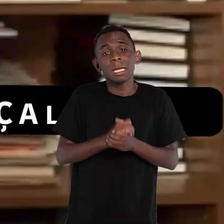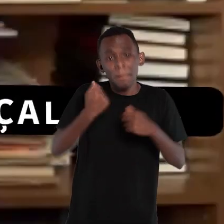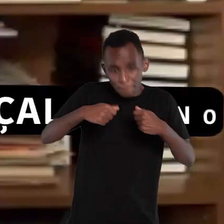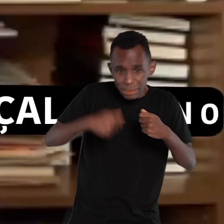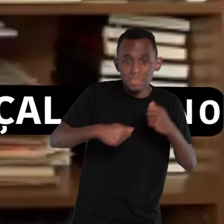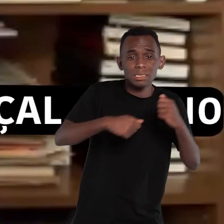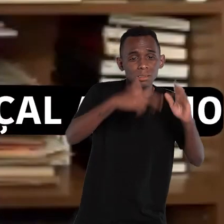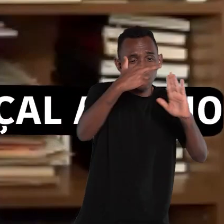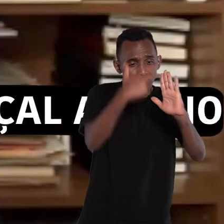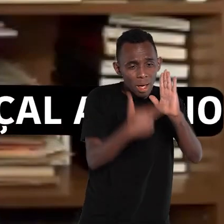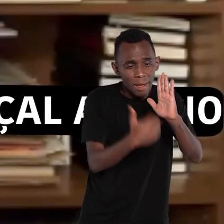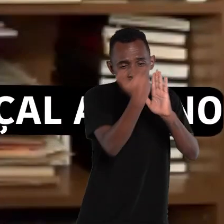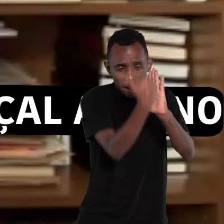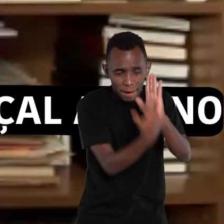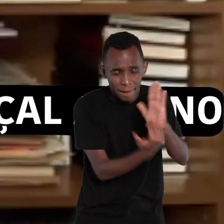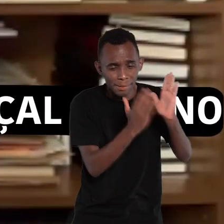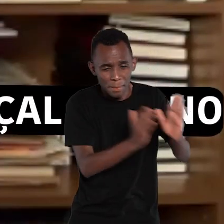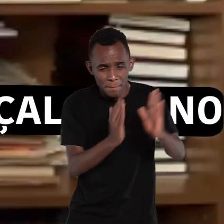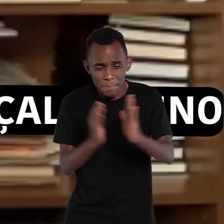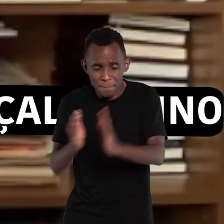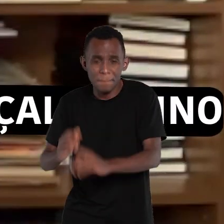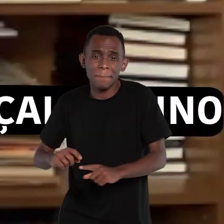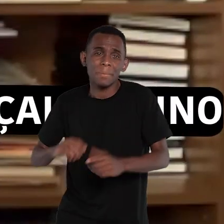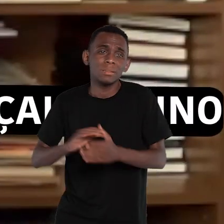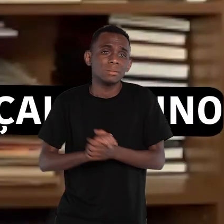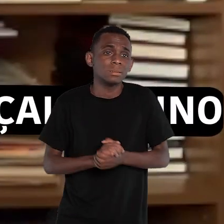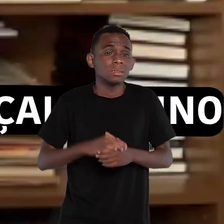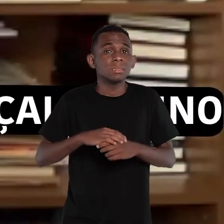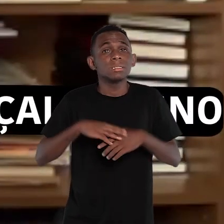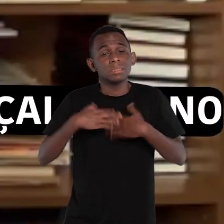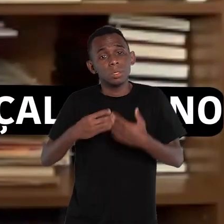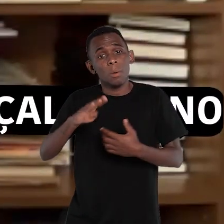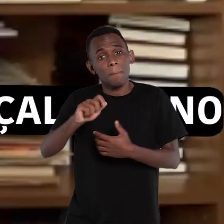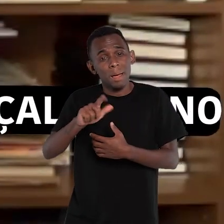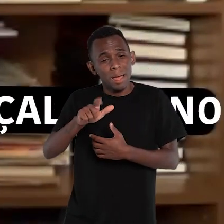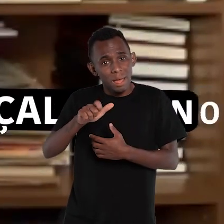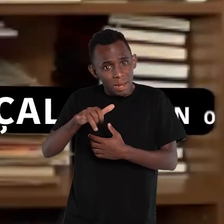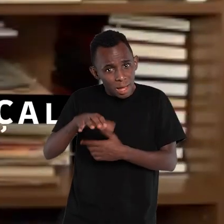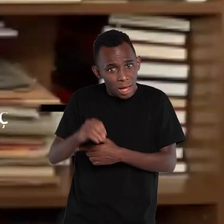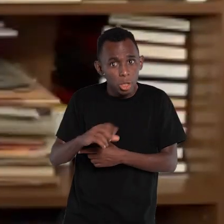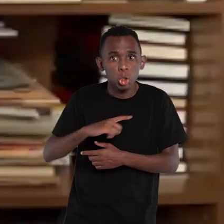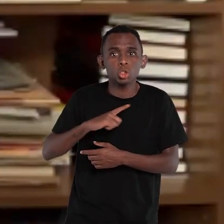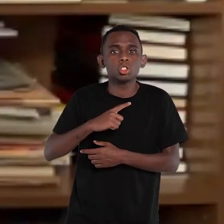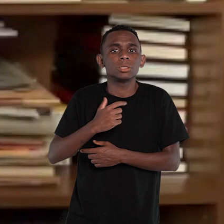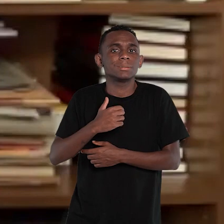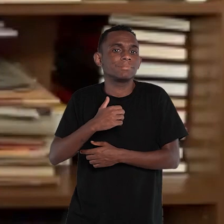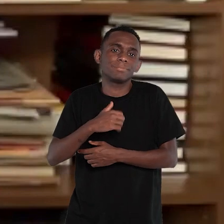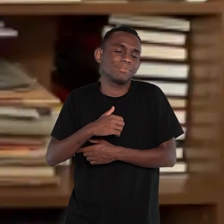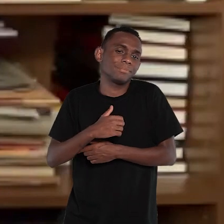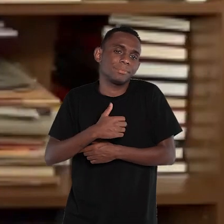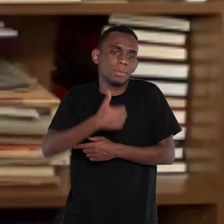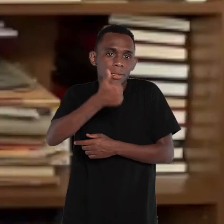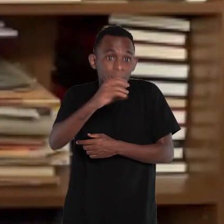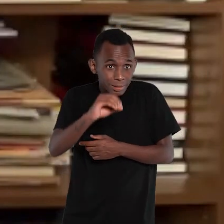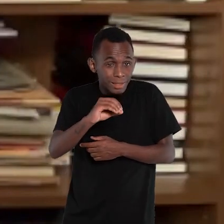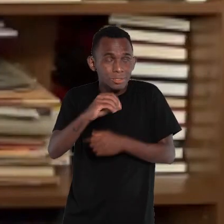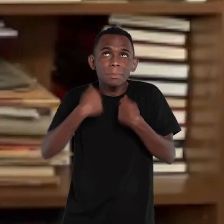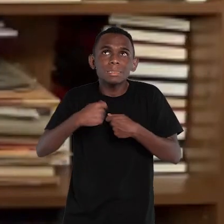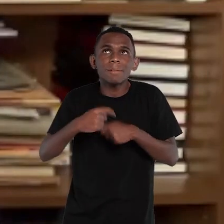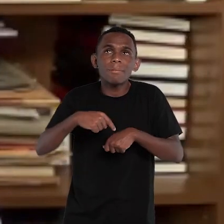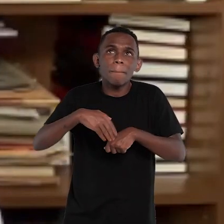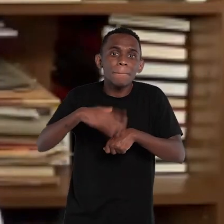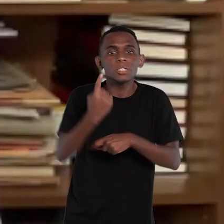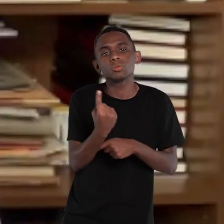livro. É. A gente quer que seja lido ali, existe um tom. Balaio, então, é o último. Eu tinha 10 contos, eu precisava de mais um conto. E uma